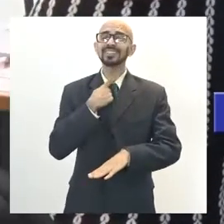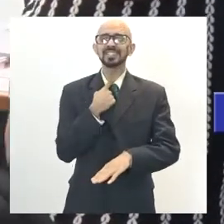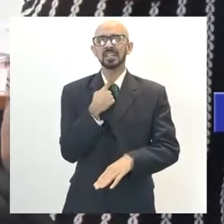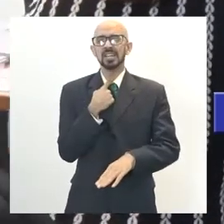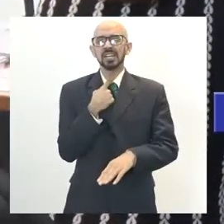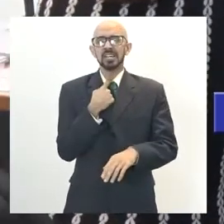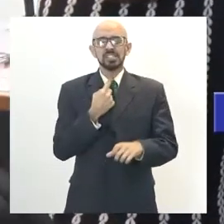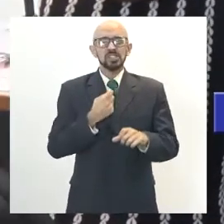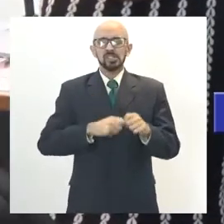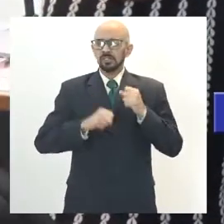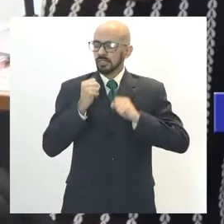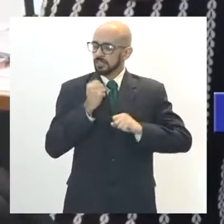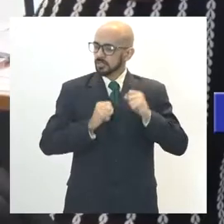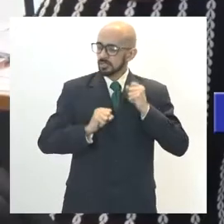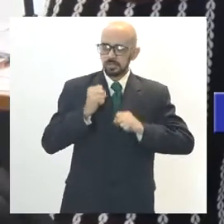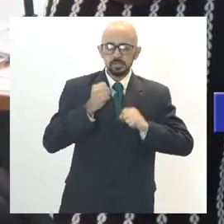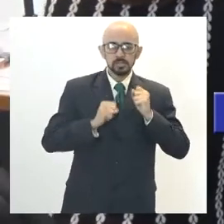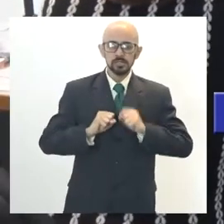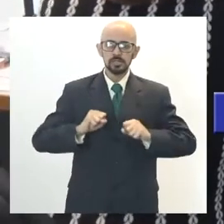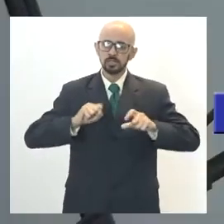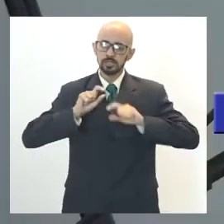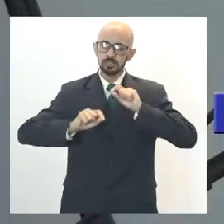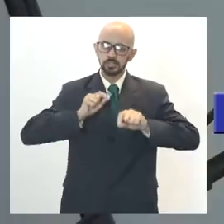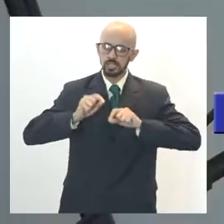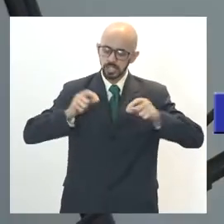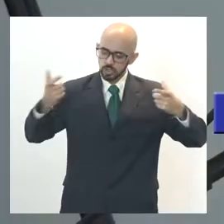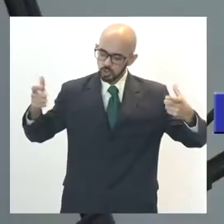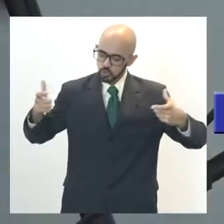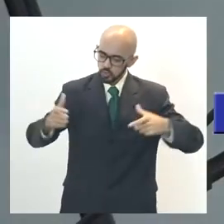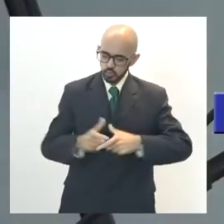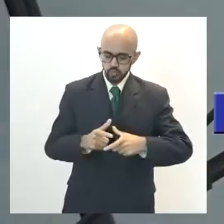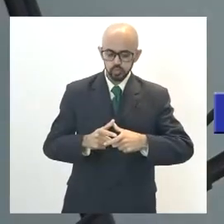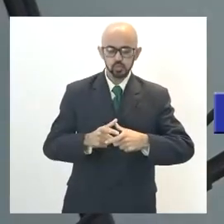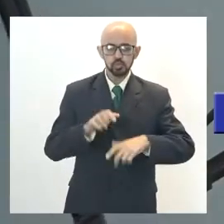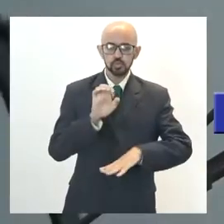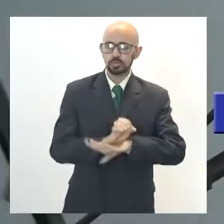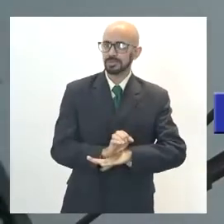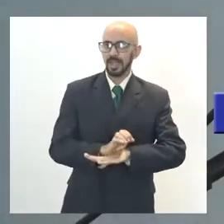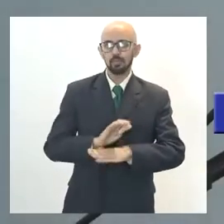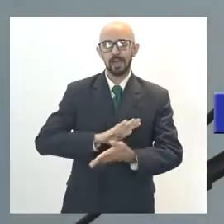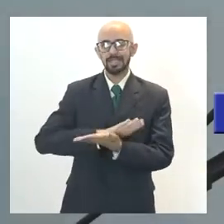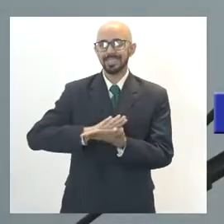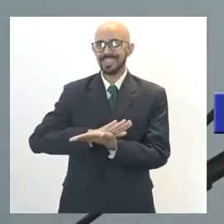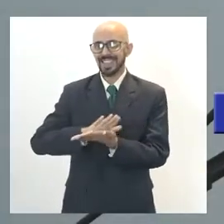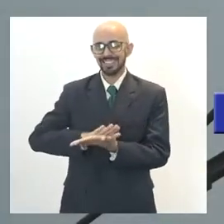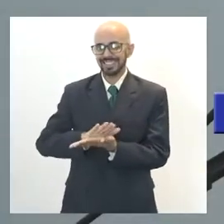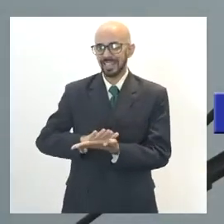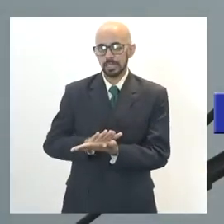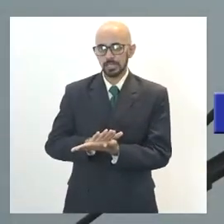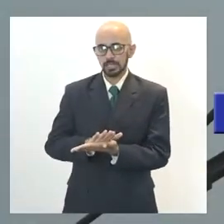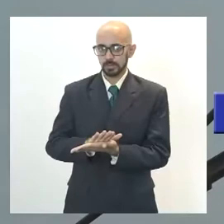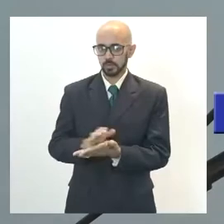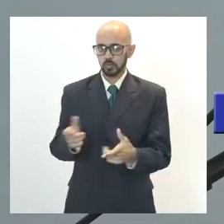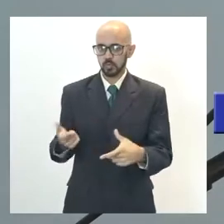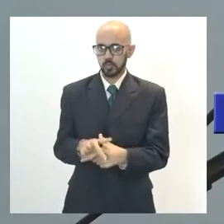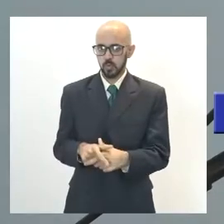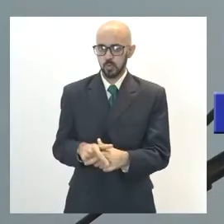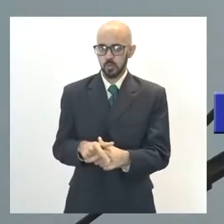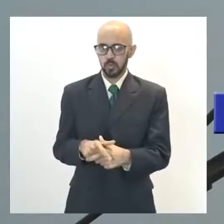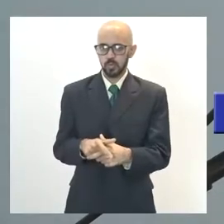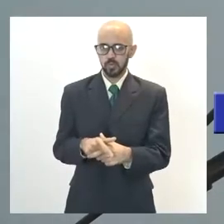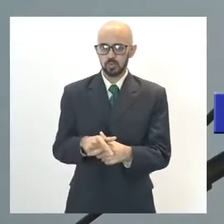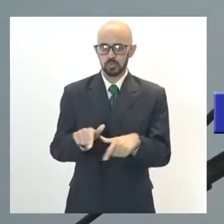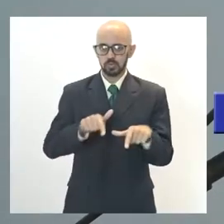deliberado de reduzir o estado há nada eu digo sempre pular na água nos